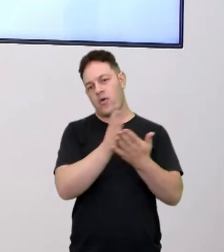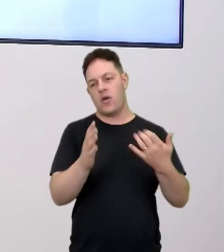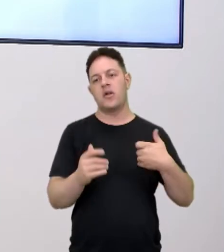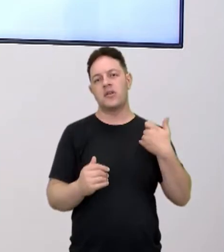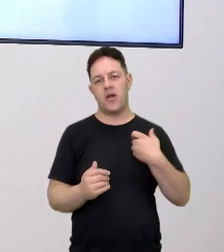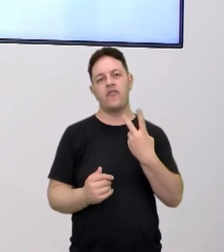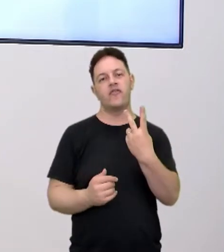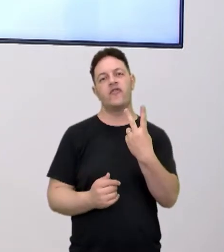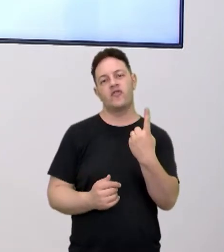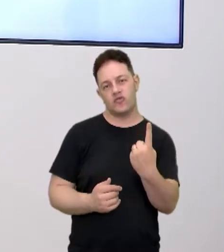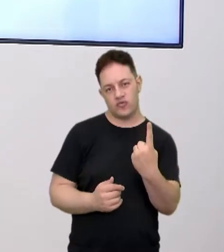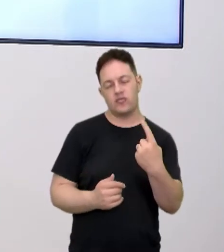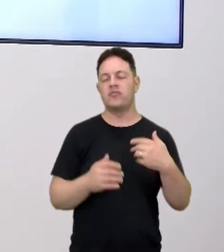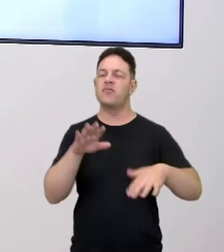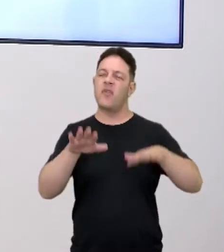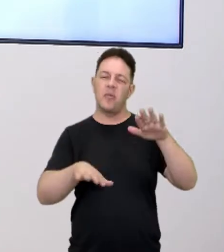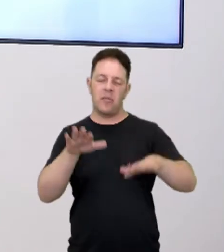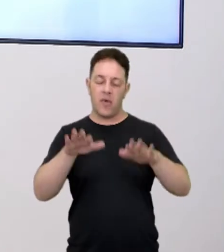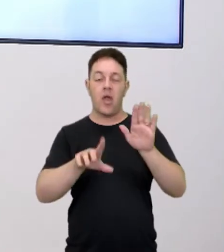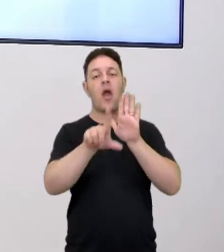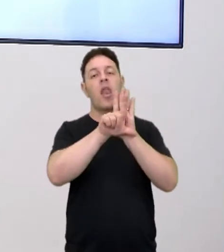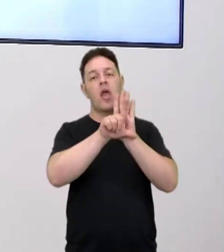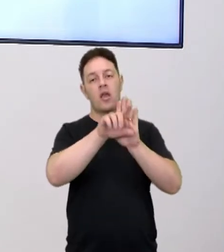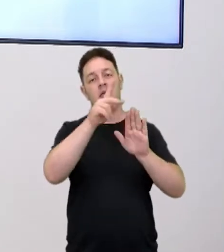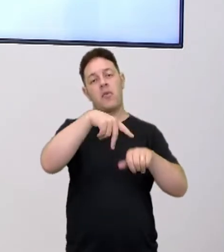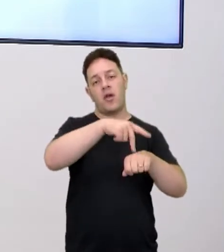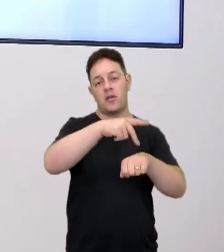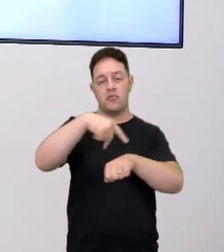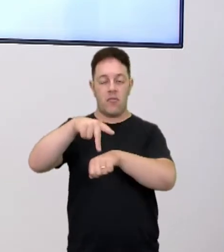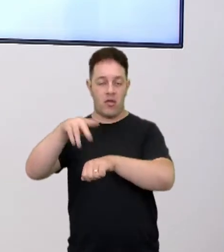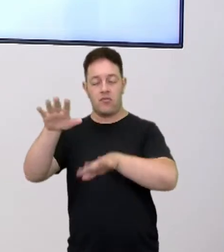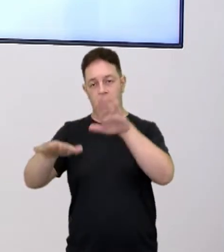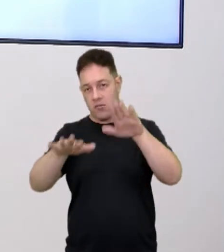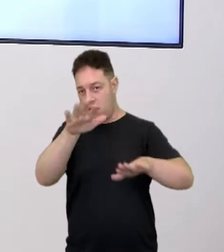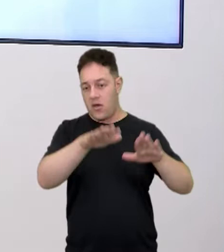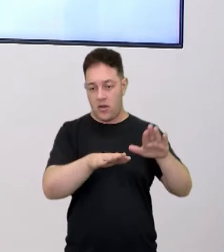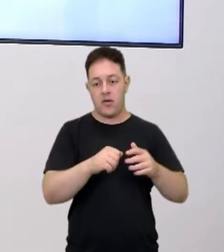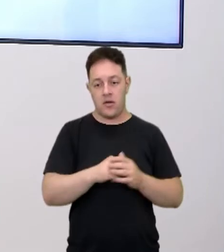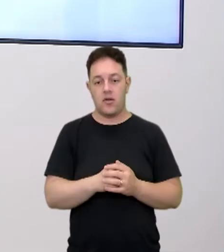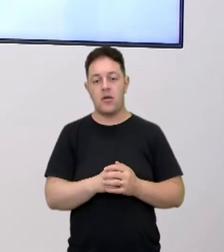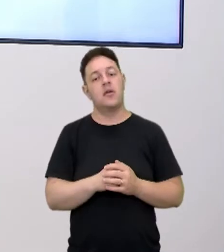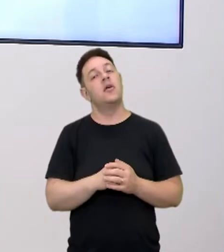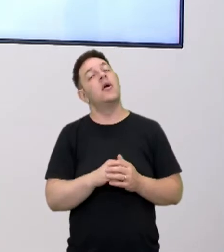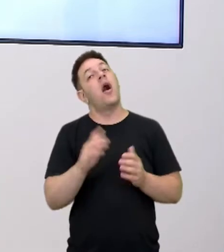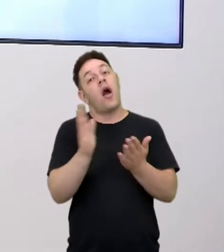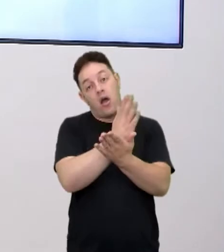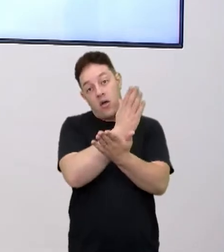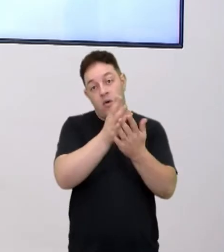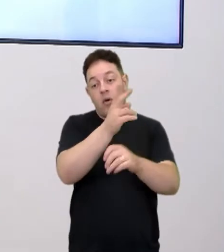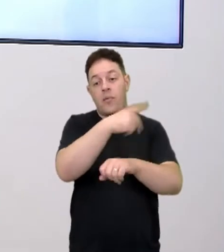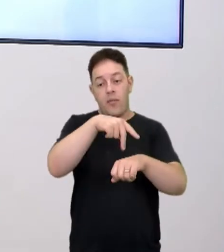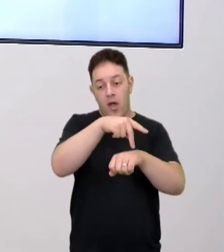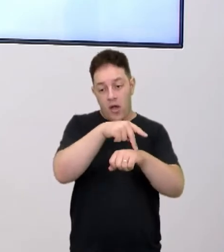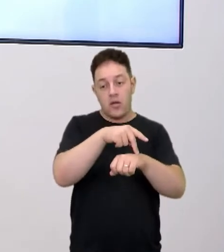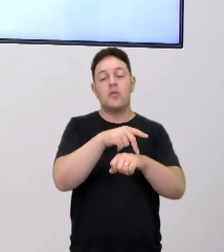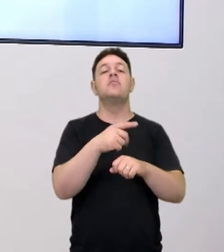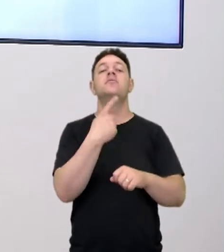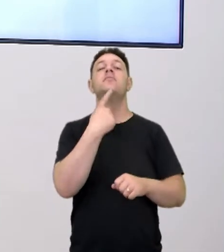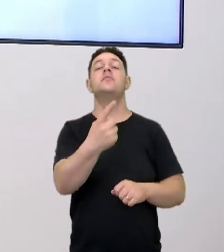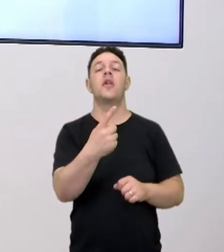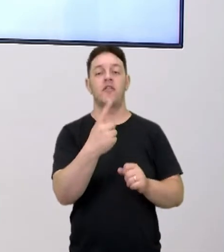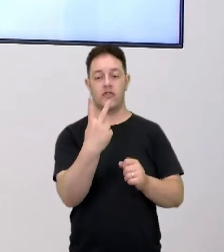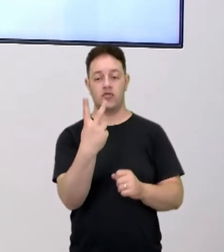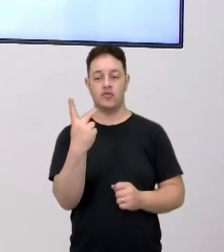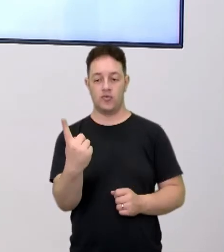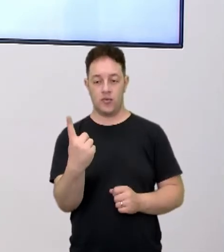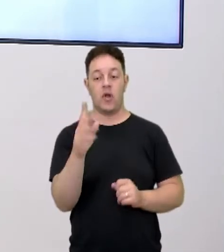21 anos de idade, então isso varia legalmente, tá? Tem países que interpretam 21, aqui no Brasil